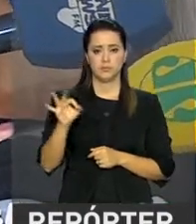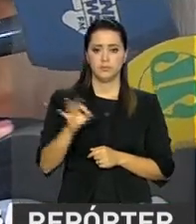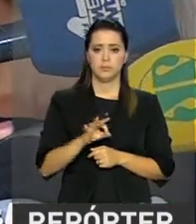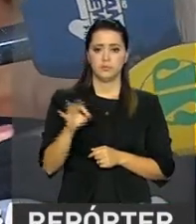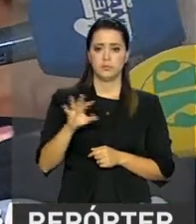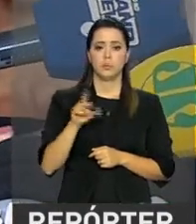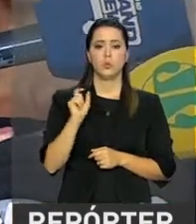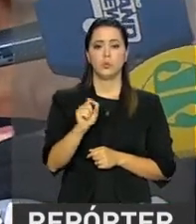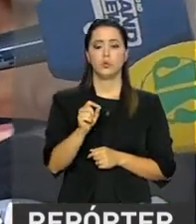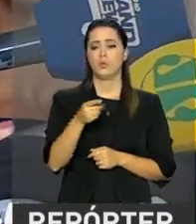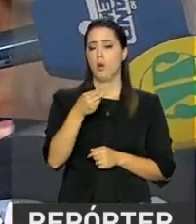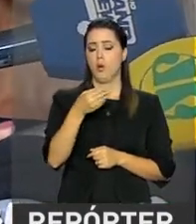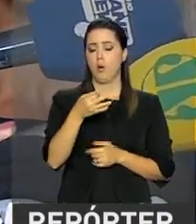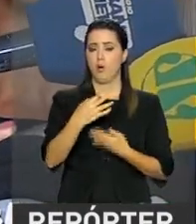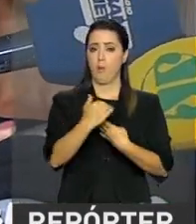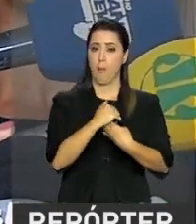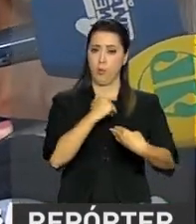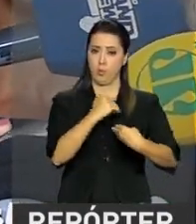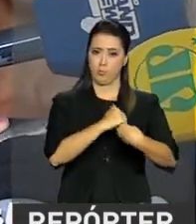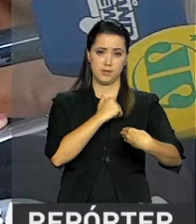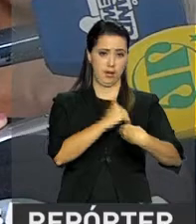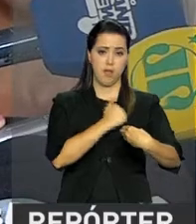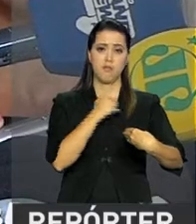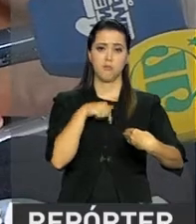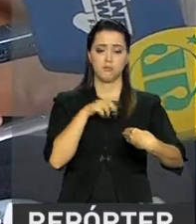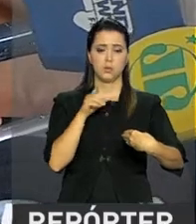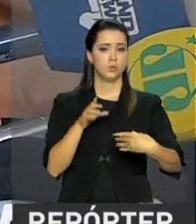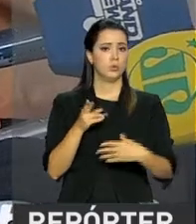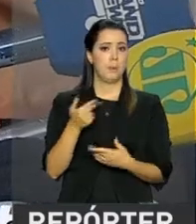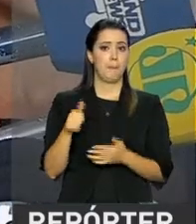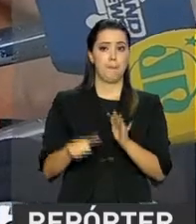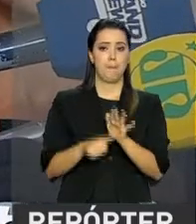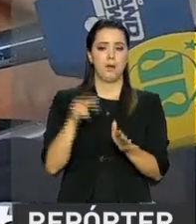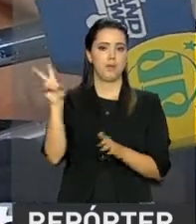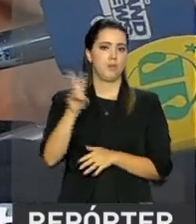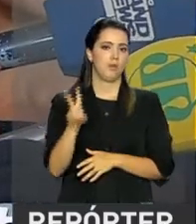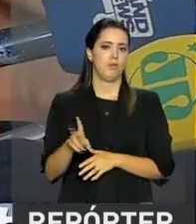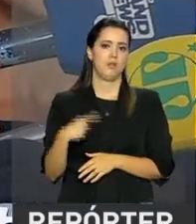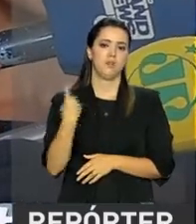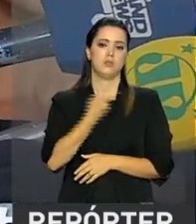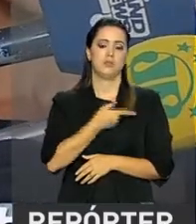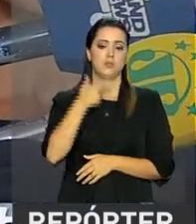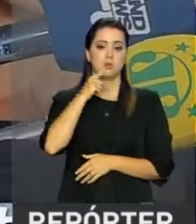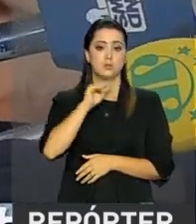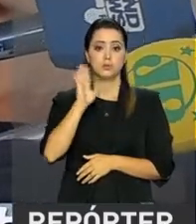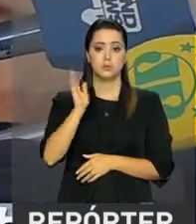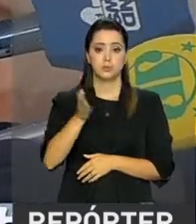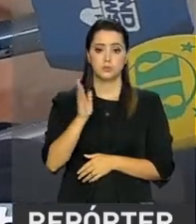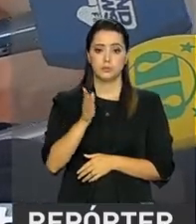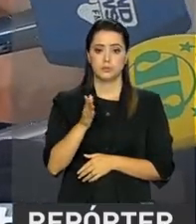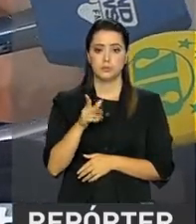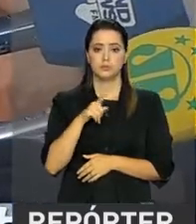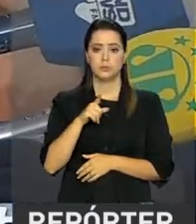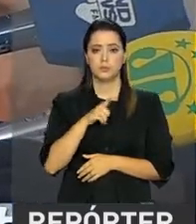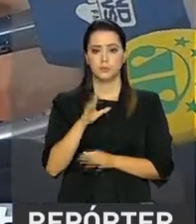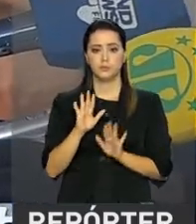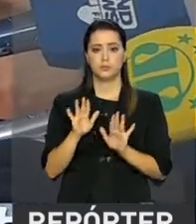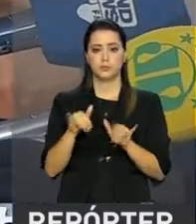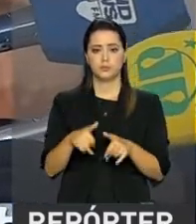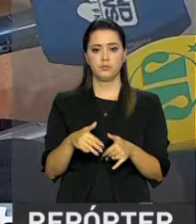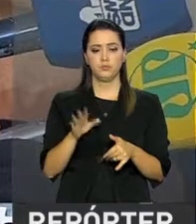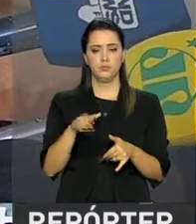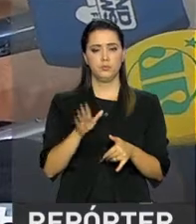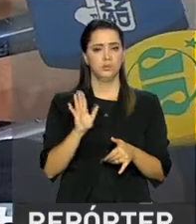92% do que foi sugerido. Isso é absolutamente inédito nesse Conselho. Nós conseguimos já ter concluída